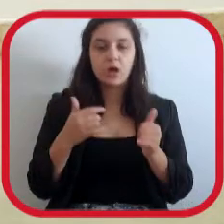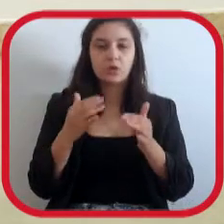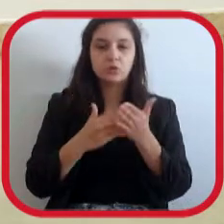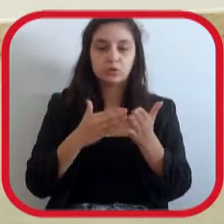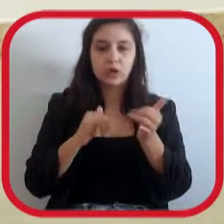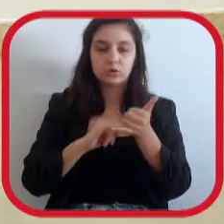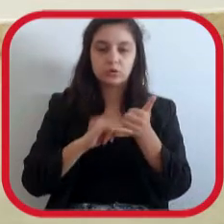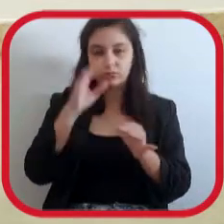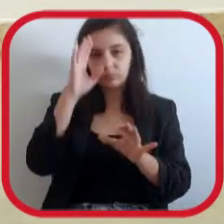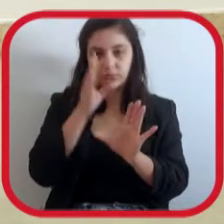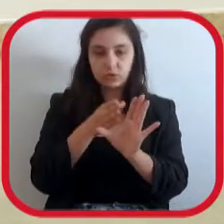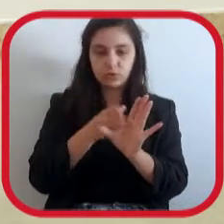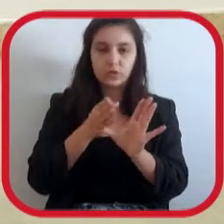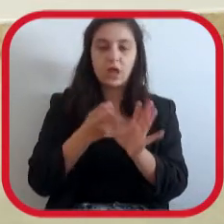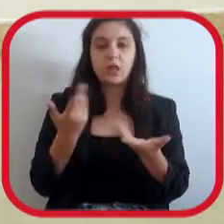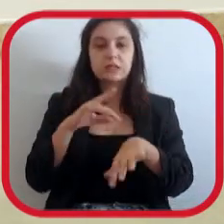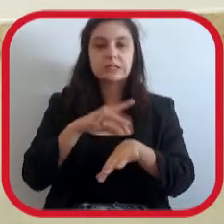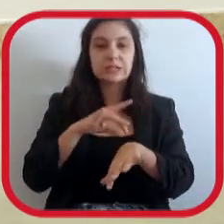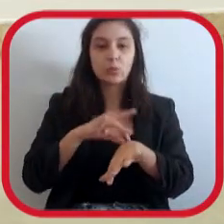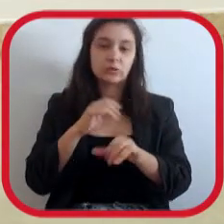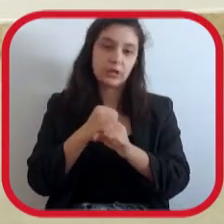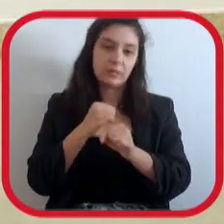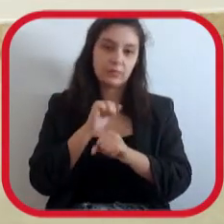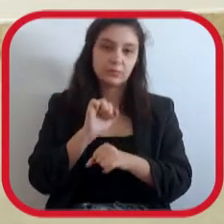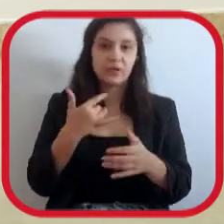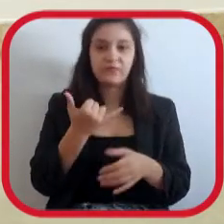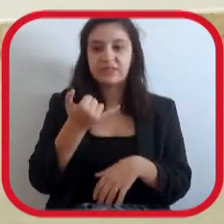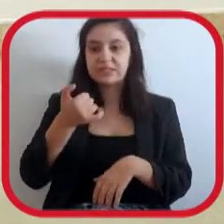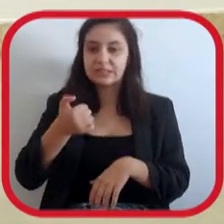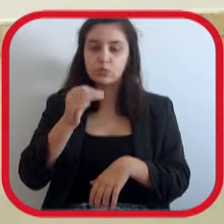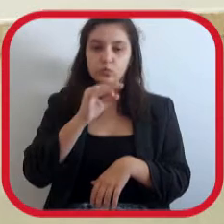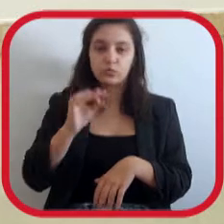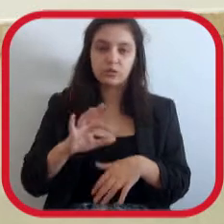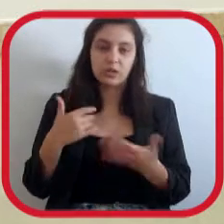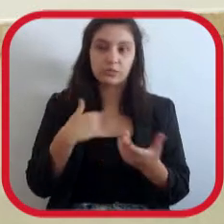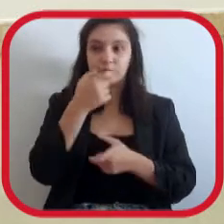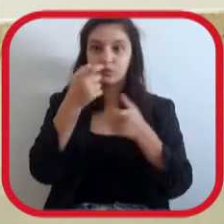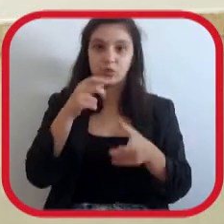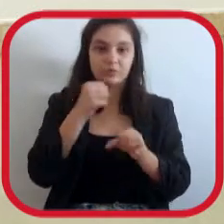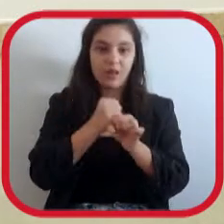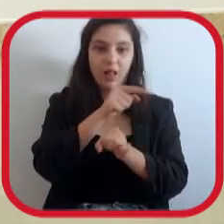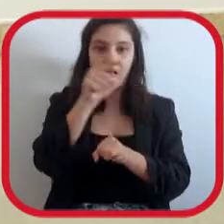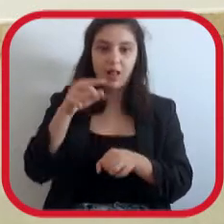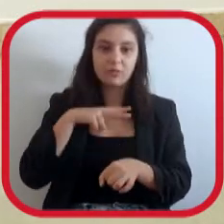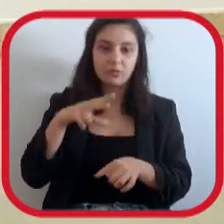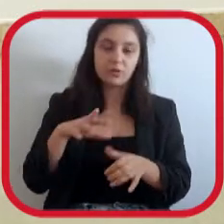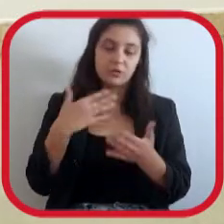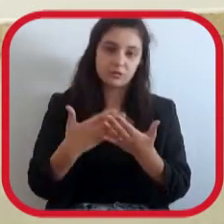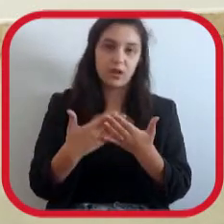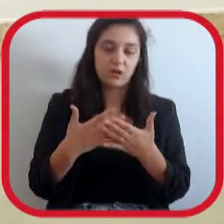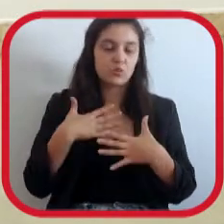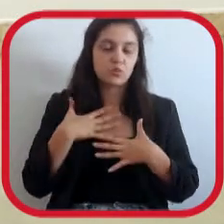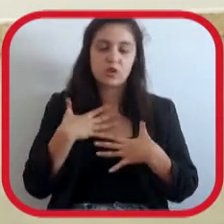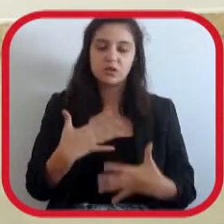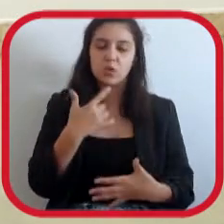Associação de Psicologia da Saúde Ocupacional revelou que cerca de 20% dos trabalhadores portugueses sofrem desta exaustão extrema. E